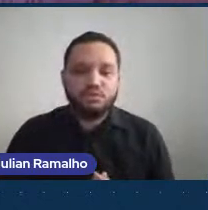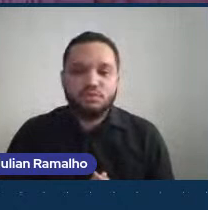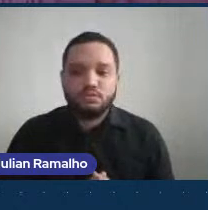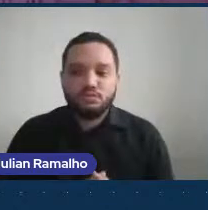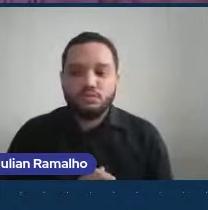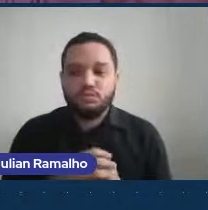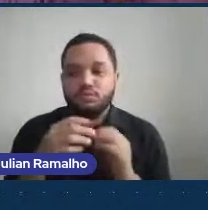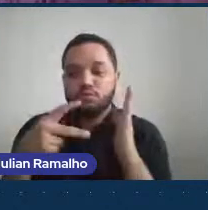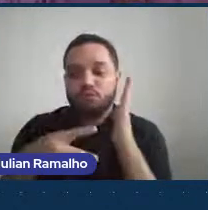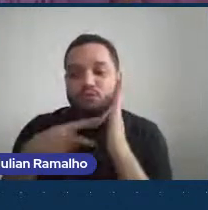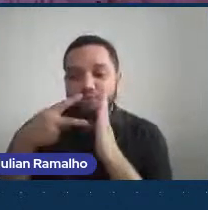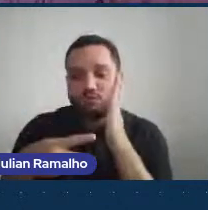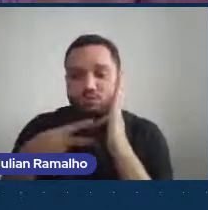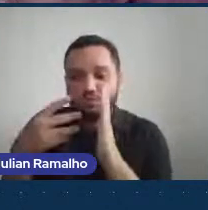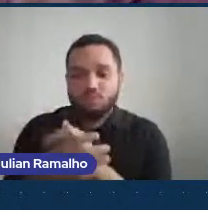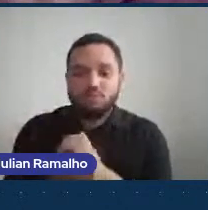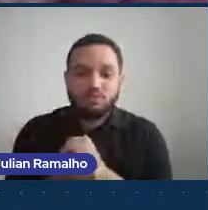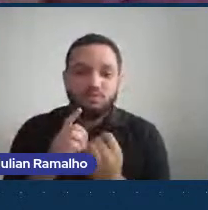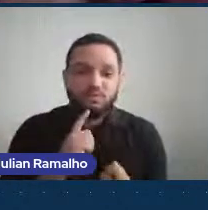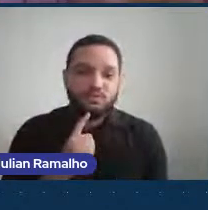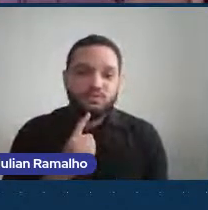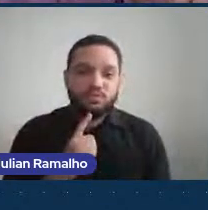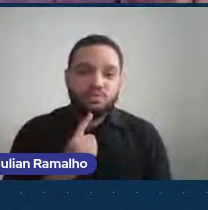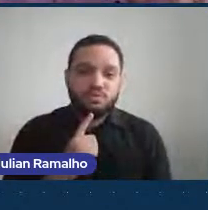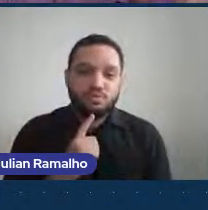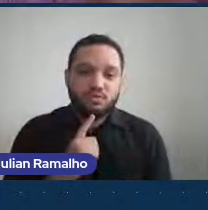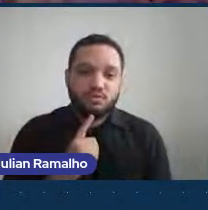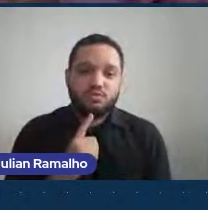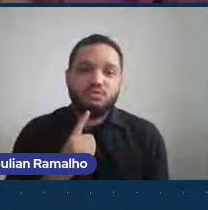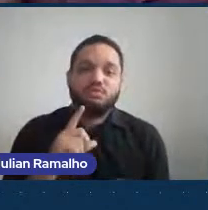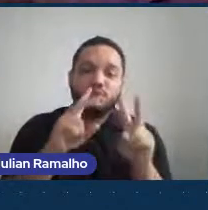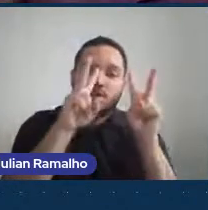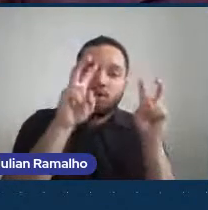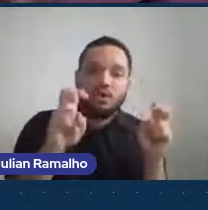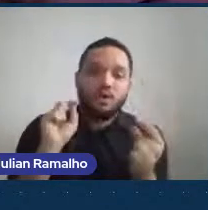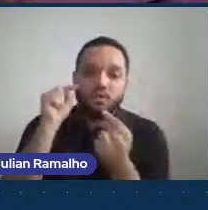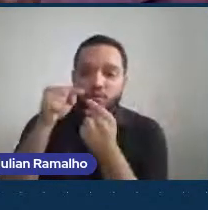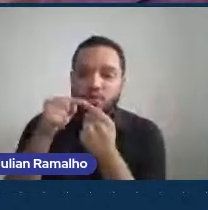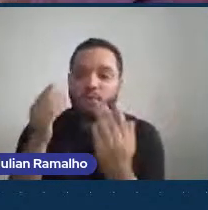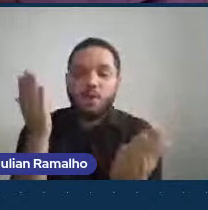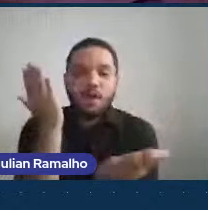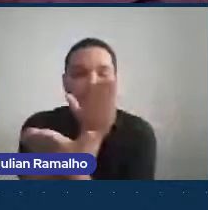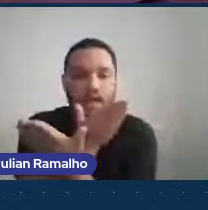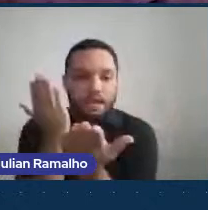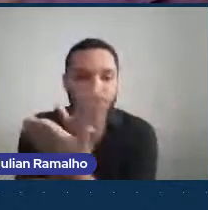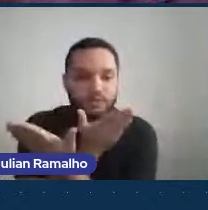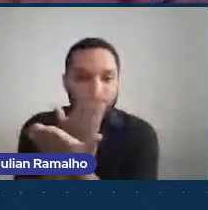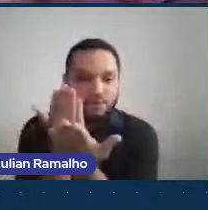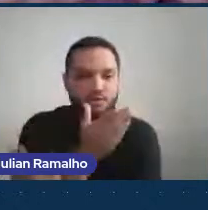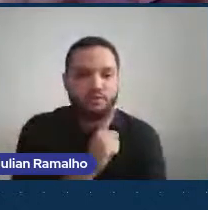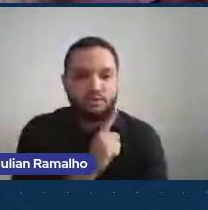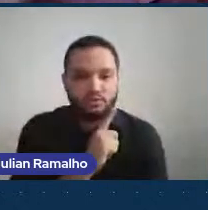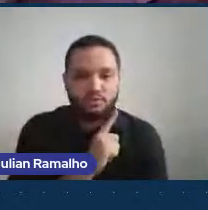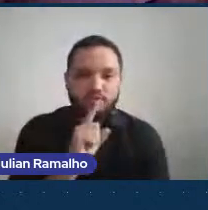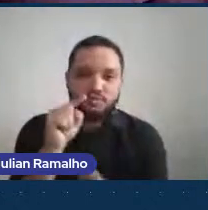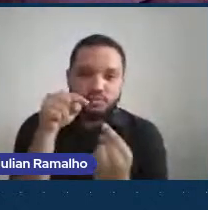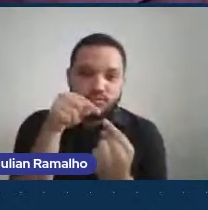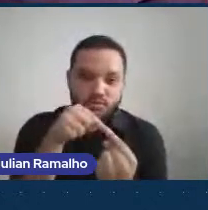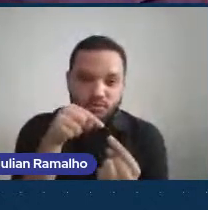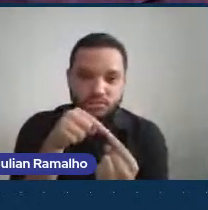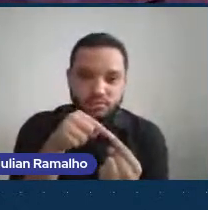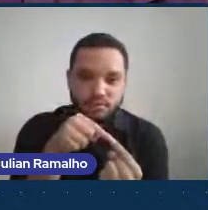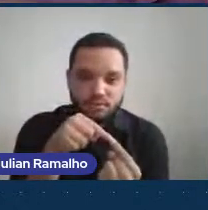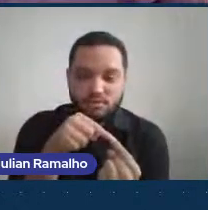você vê aí que você tem a questão e o objetivo relacionado a ela, porque tem que ter essa relação, questão-objetivo, porque isso é o que